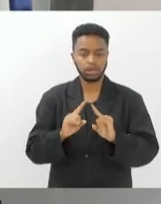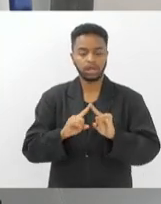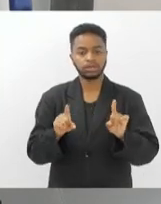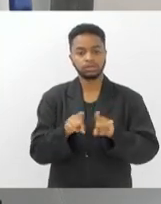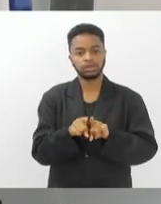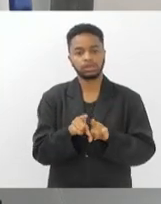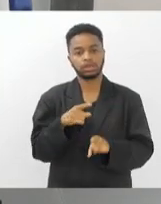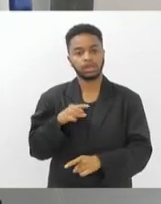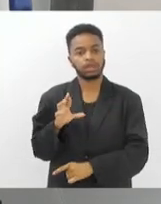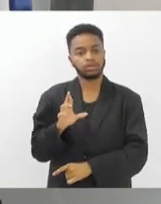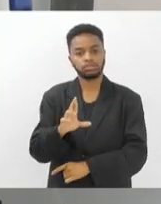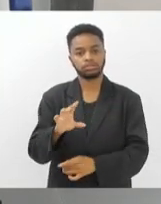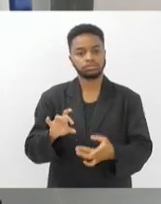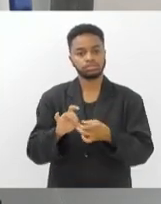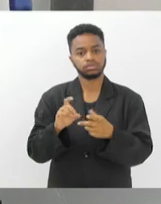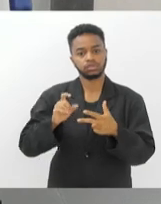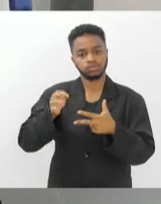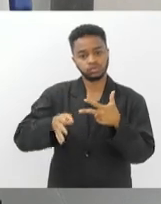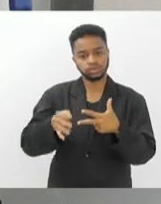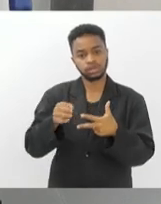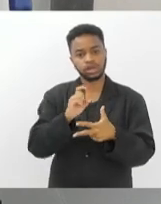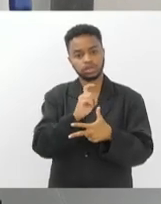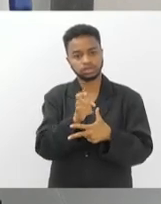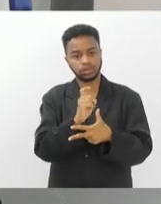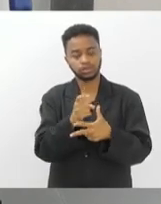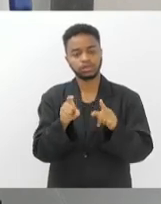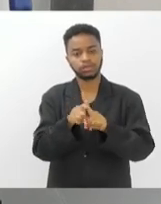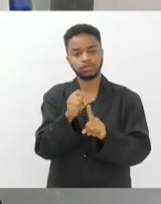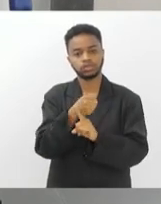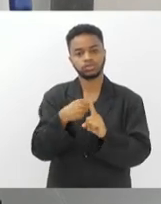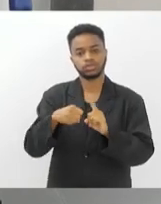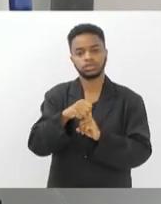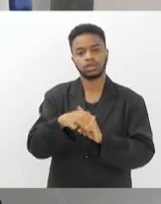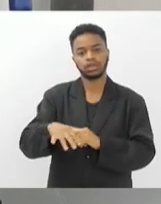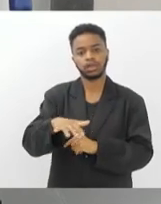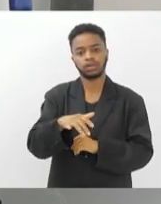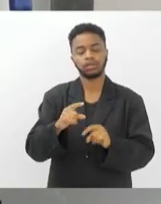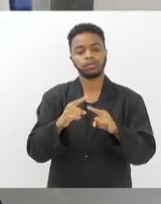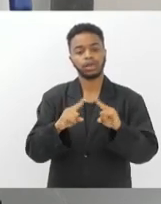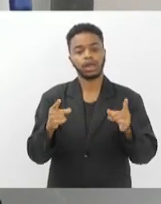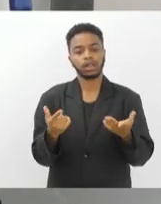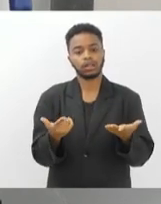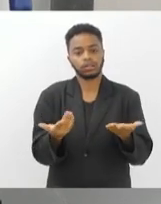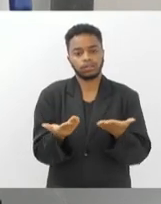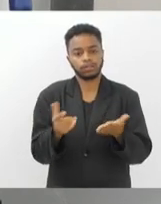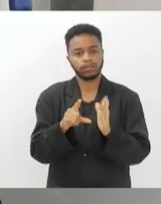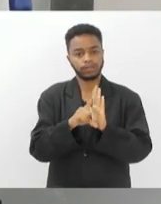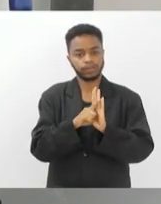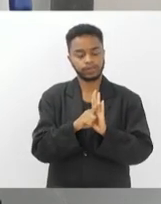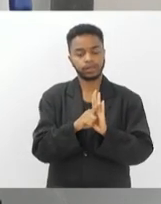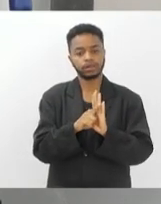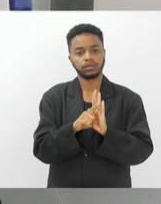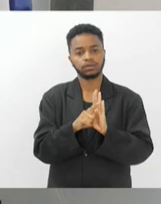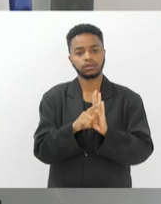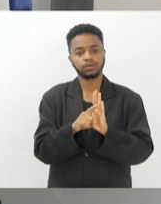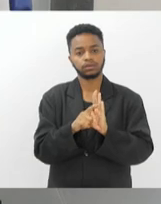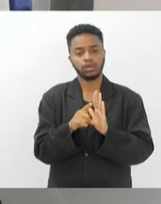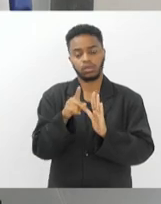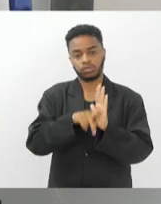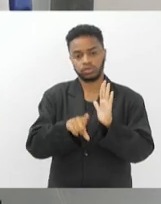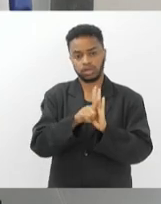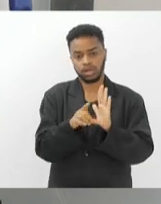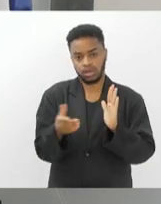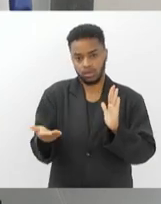representação do Poder Judiciário, do Poder Executivo e da sociedade civil. A lei atual, ela somente, esse projeto de